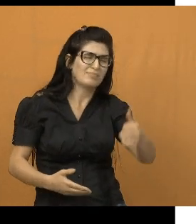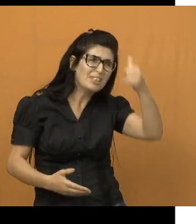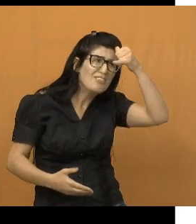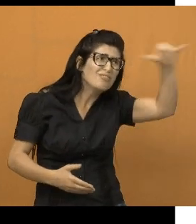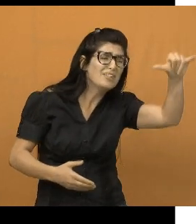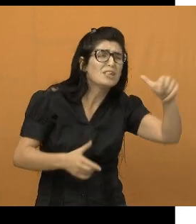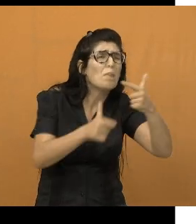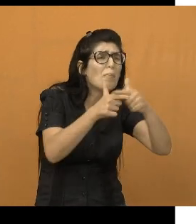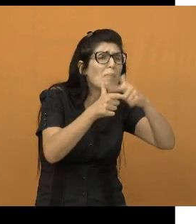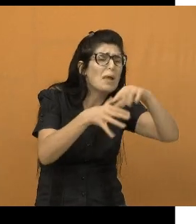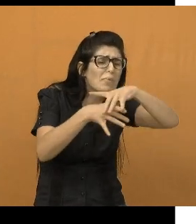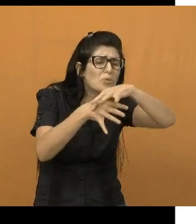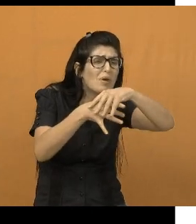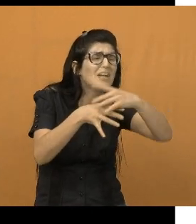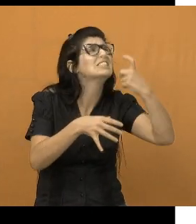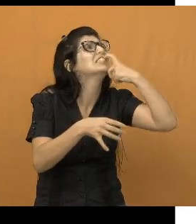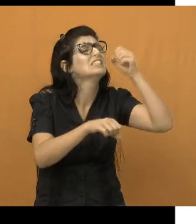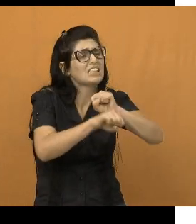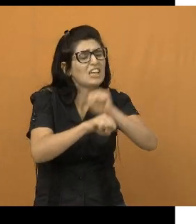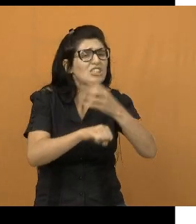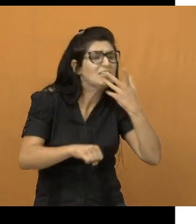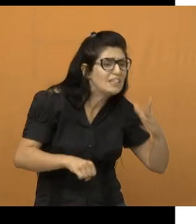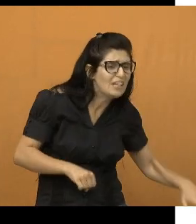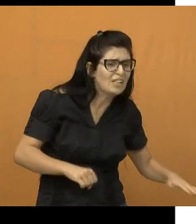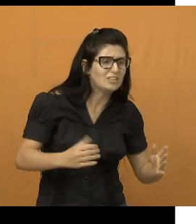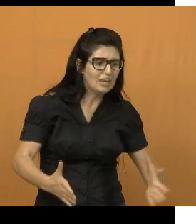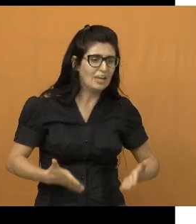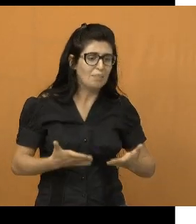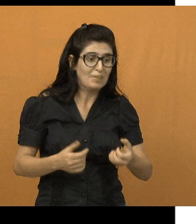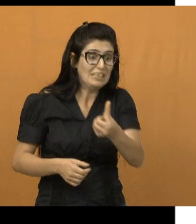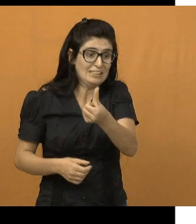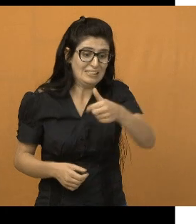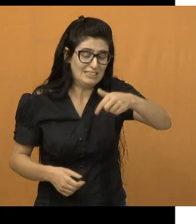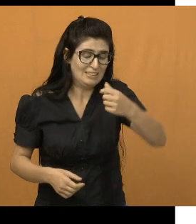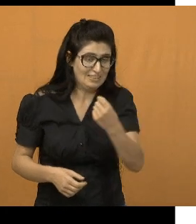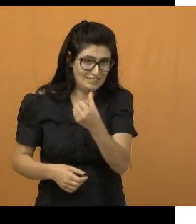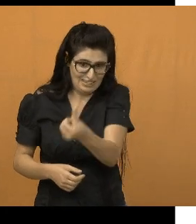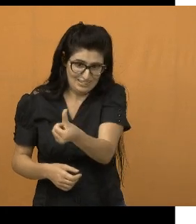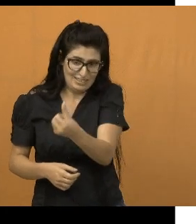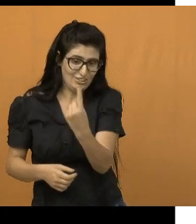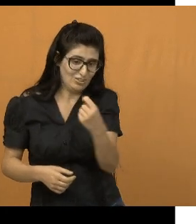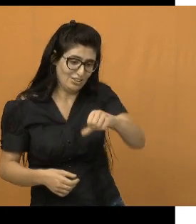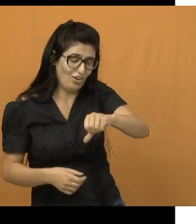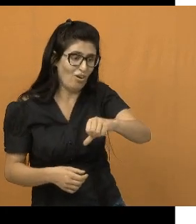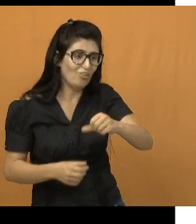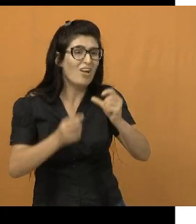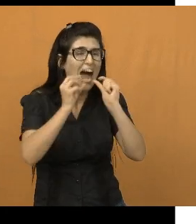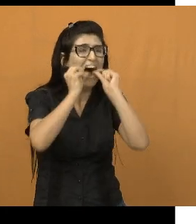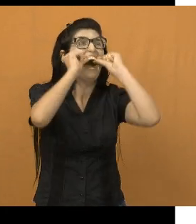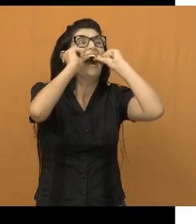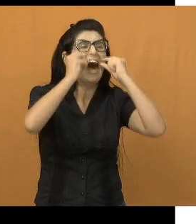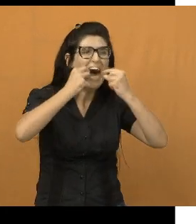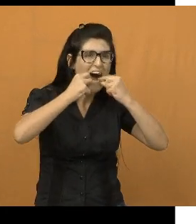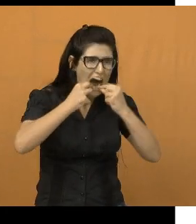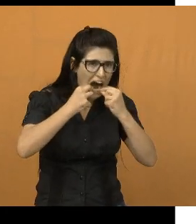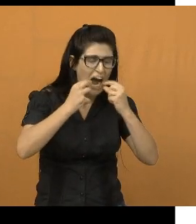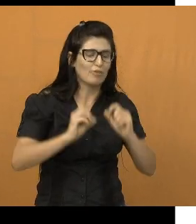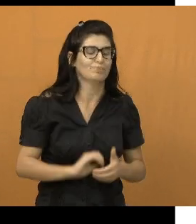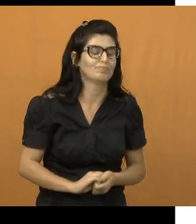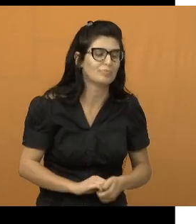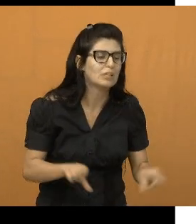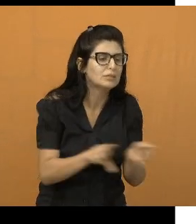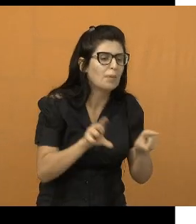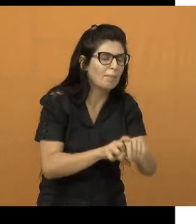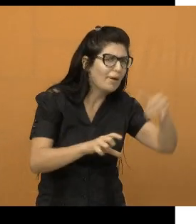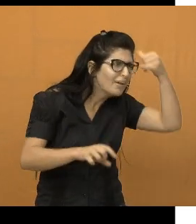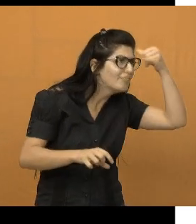odontológica. Entregamos 619 próteses totais e removíveis. A campanha de